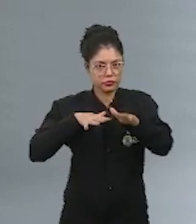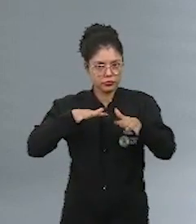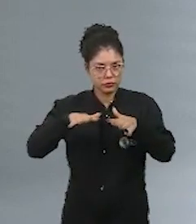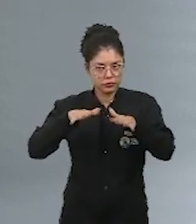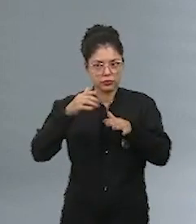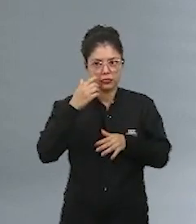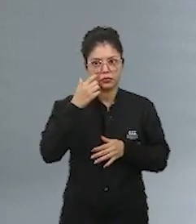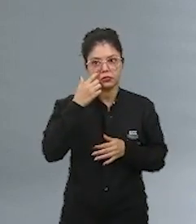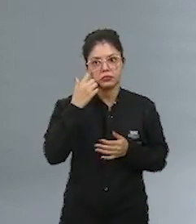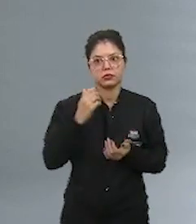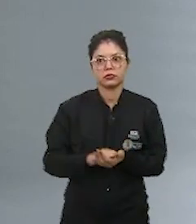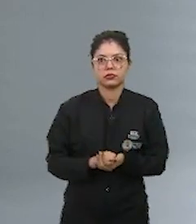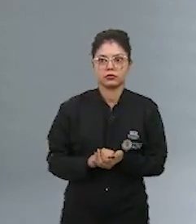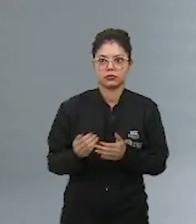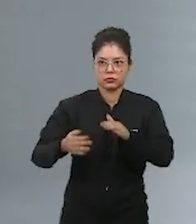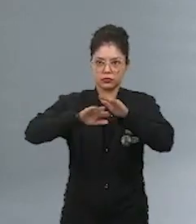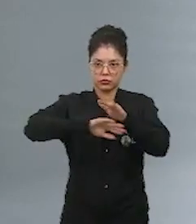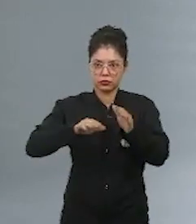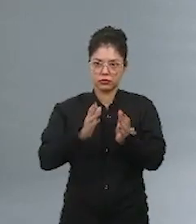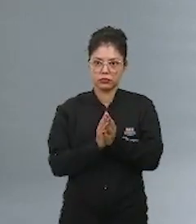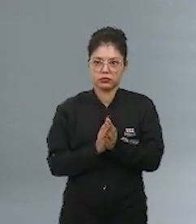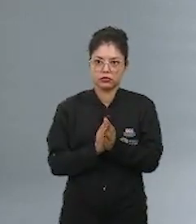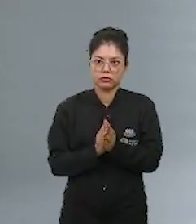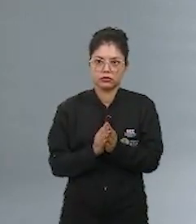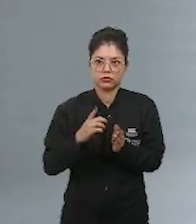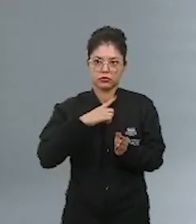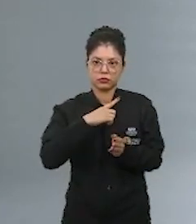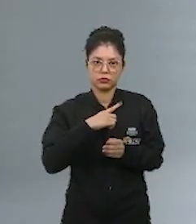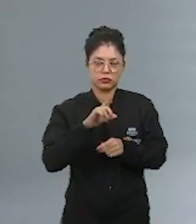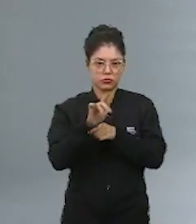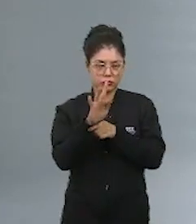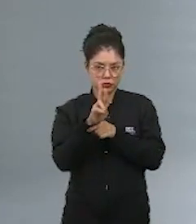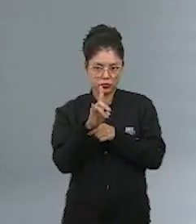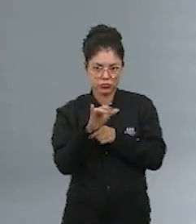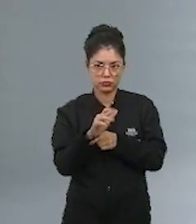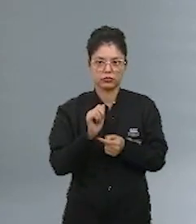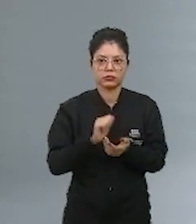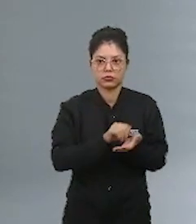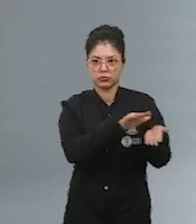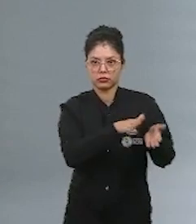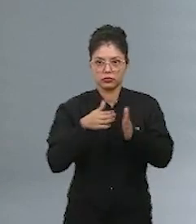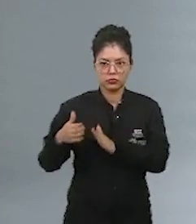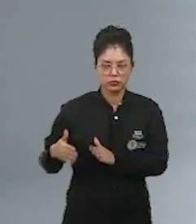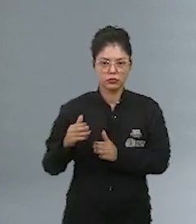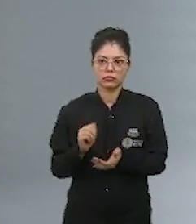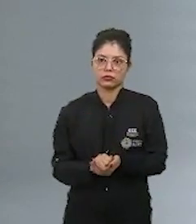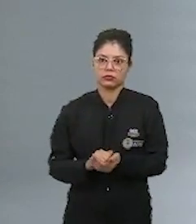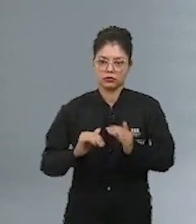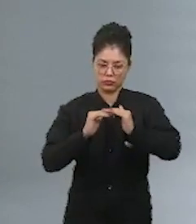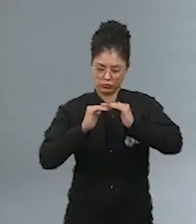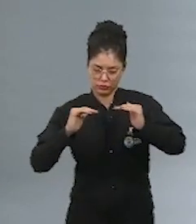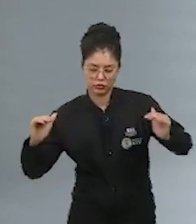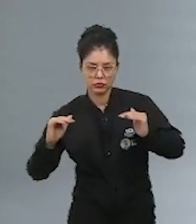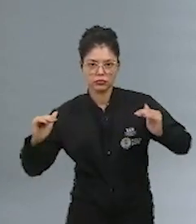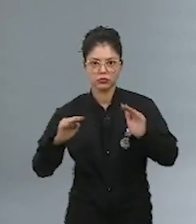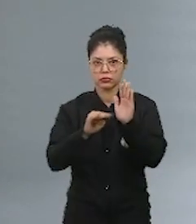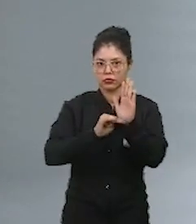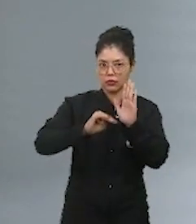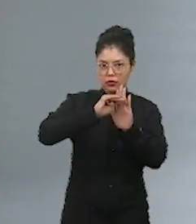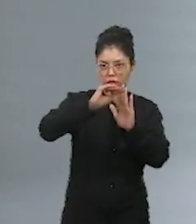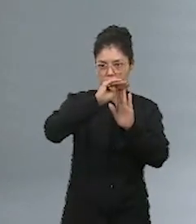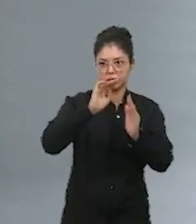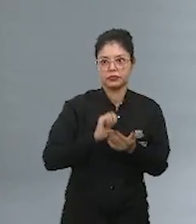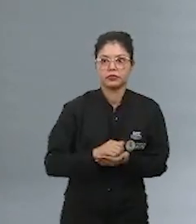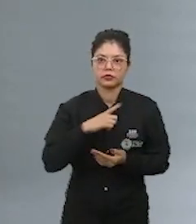magmáticas. Tá? Então, a crosta terrestre, a litosfera, que é essa parte, né, mais superficial aqui das camadas da Terra